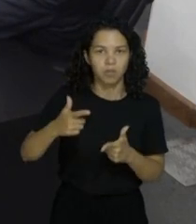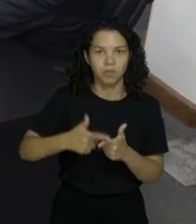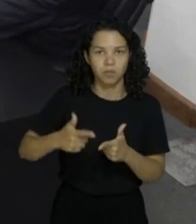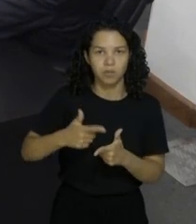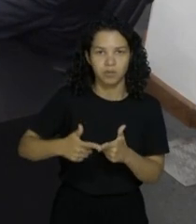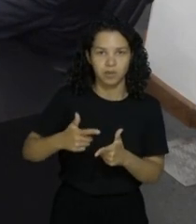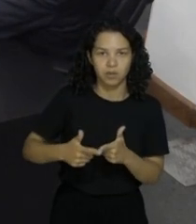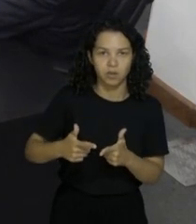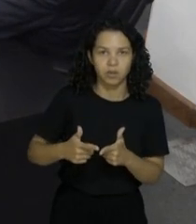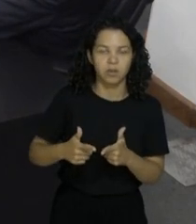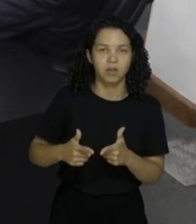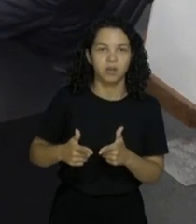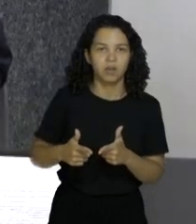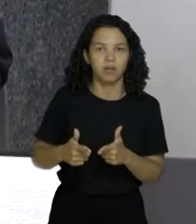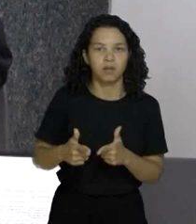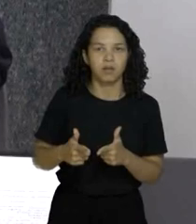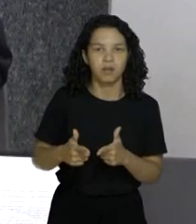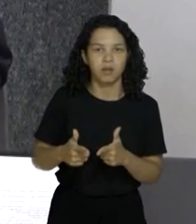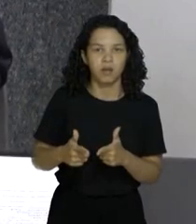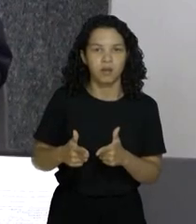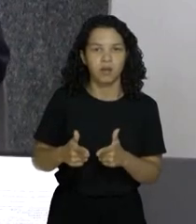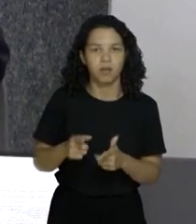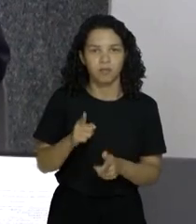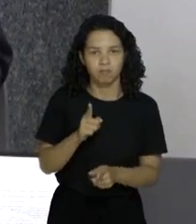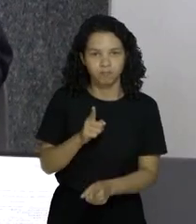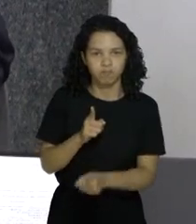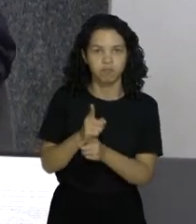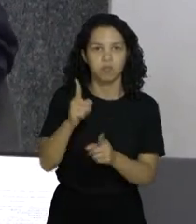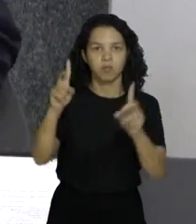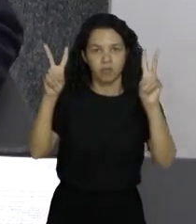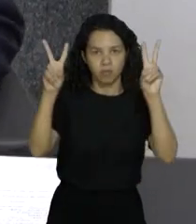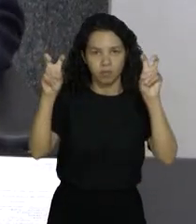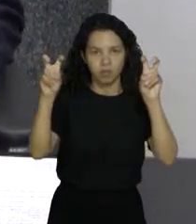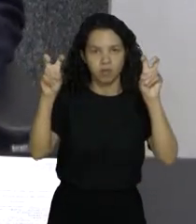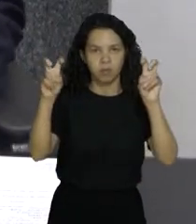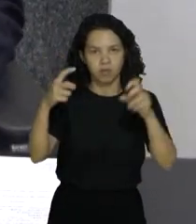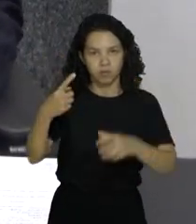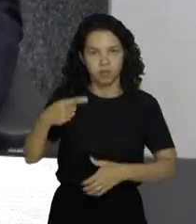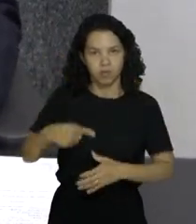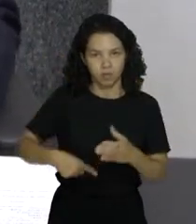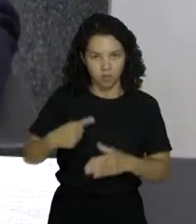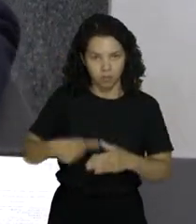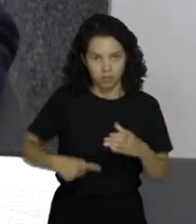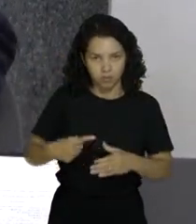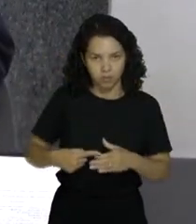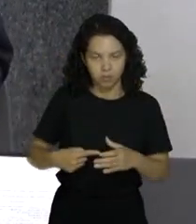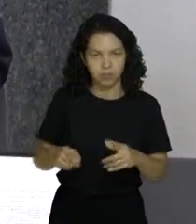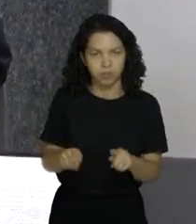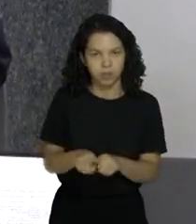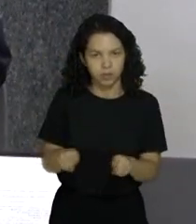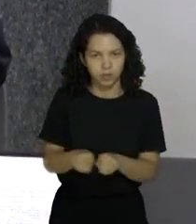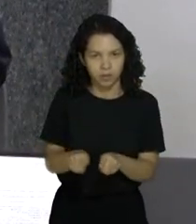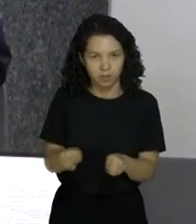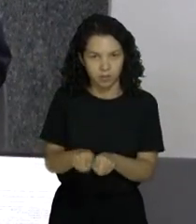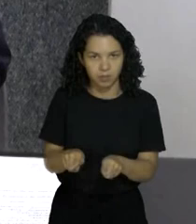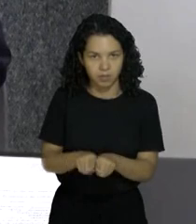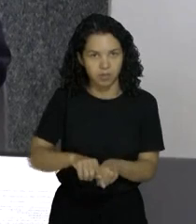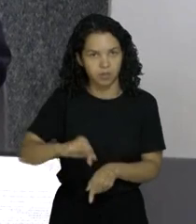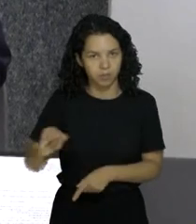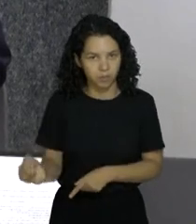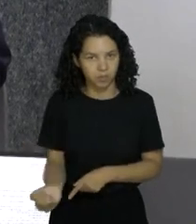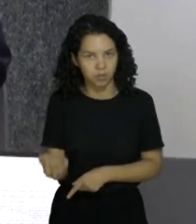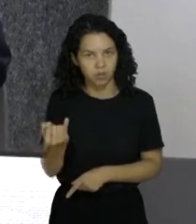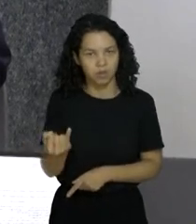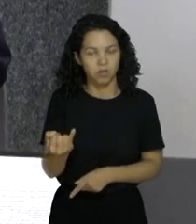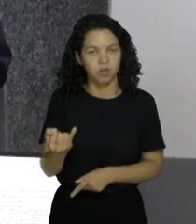Acertou em cheio né na na na temática da comissão E quero também aproveitar para por uma questão de